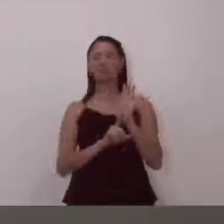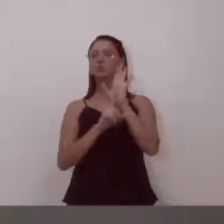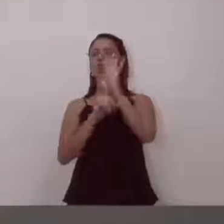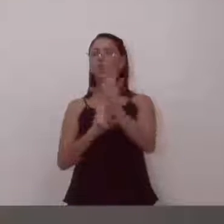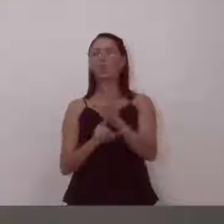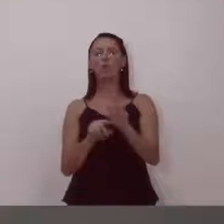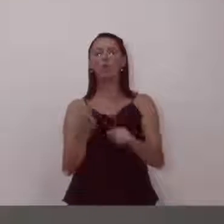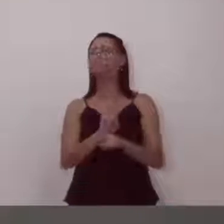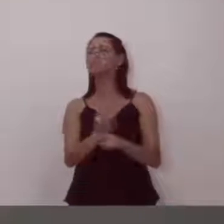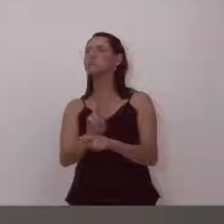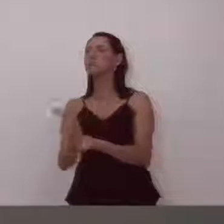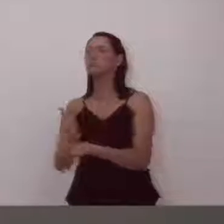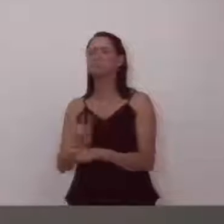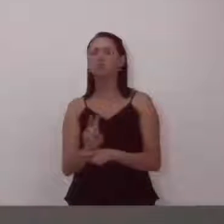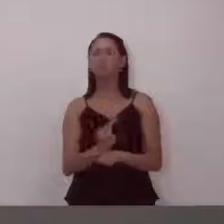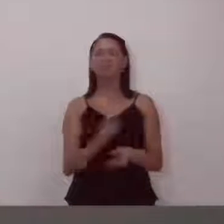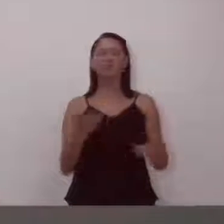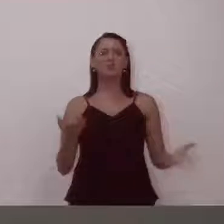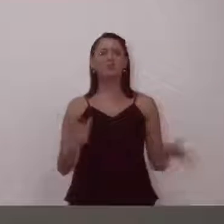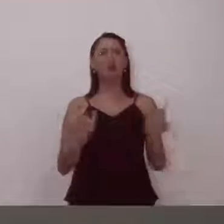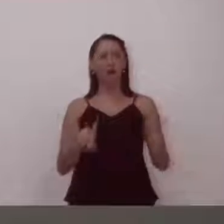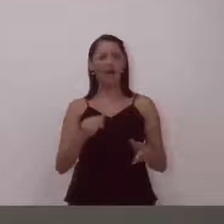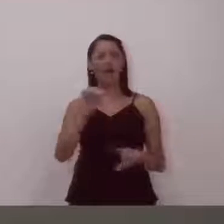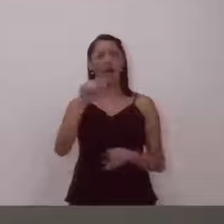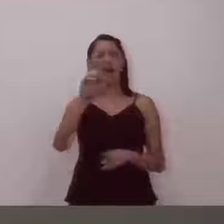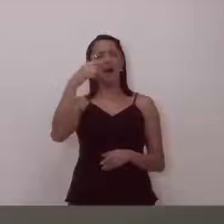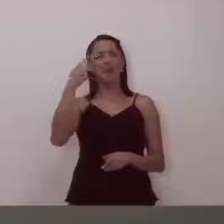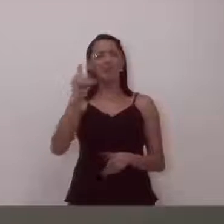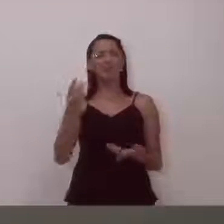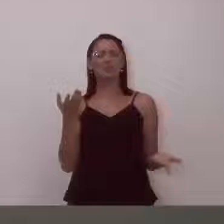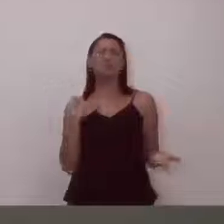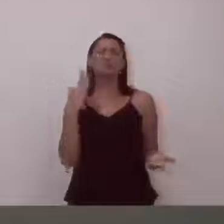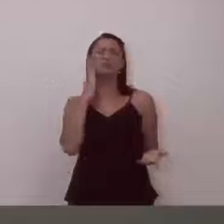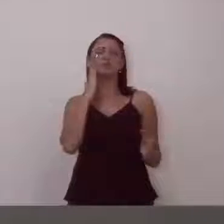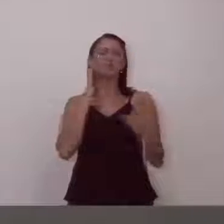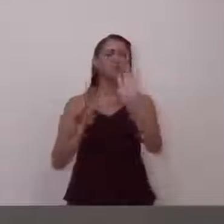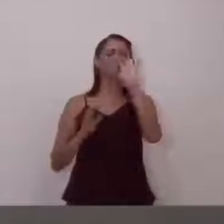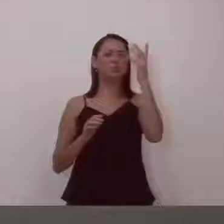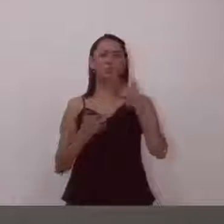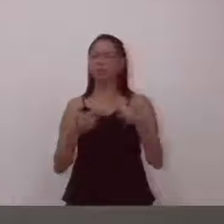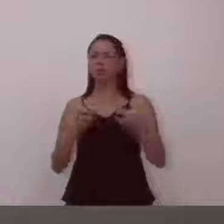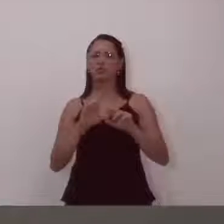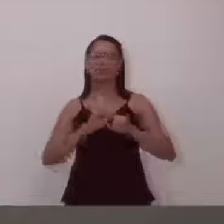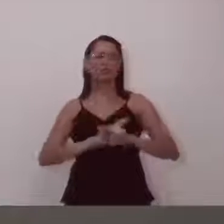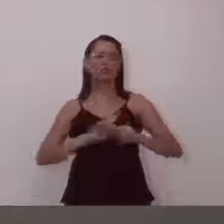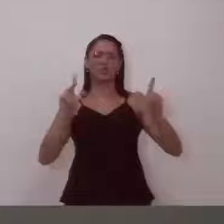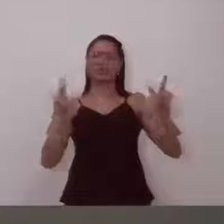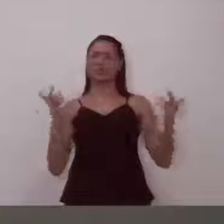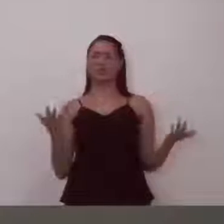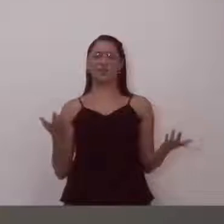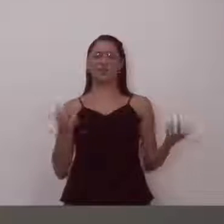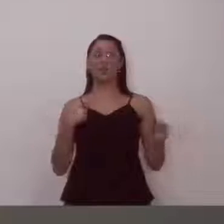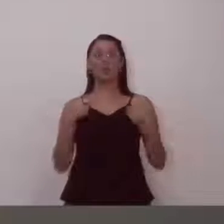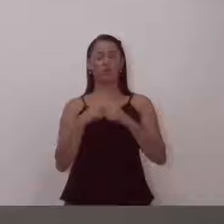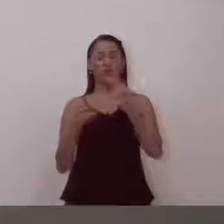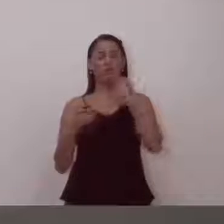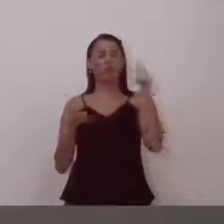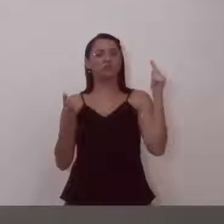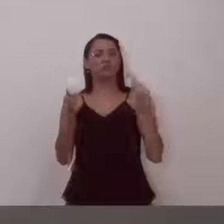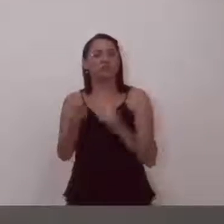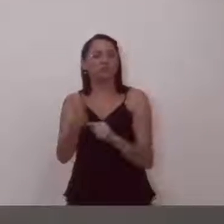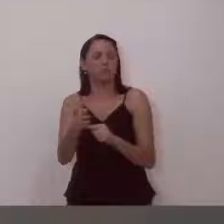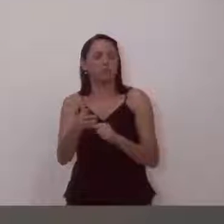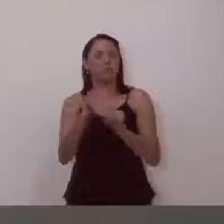visualizou, já é um próprio plano de ação da própria Sanebave para a gente tomar uma ação diferente. É diferente, eu fiz algumas denúncias,